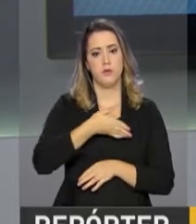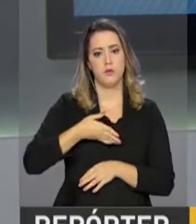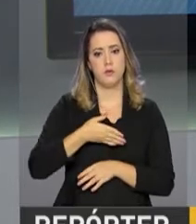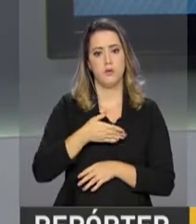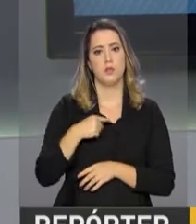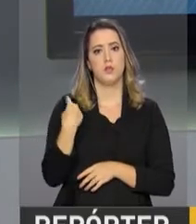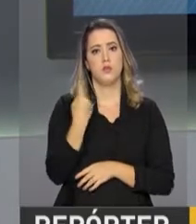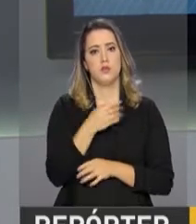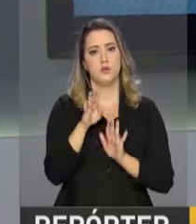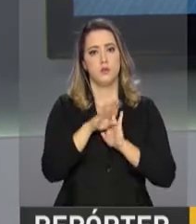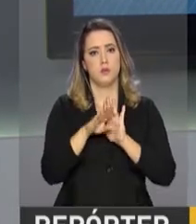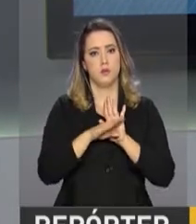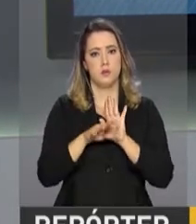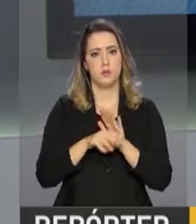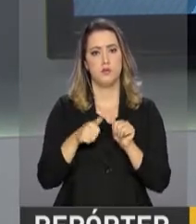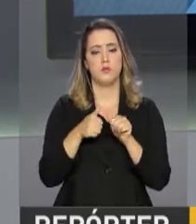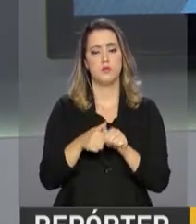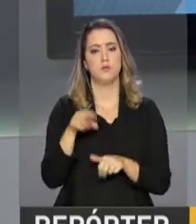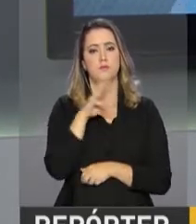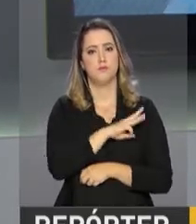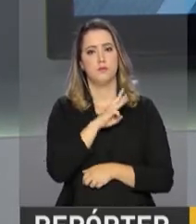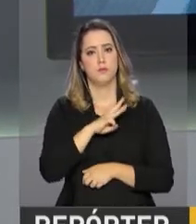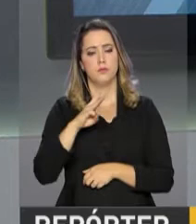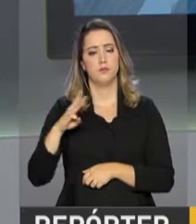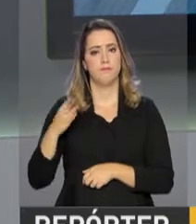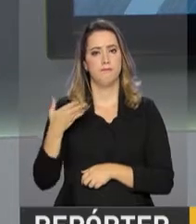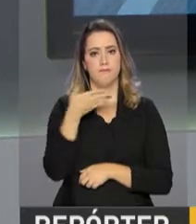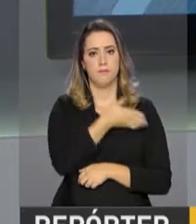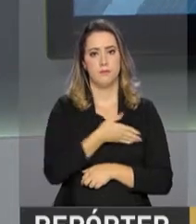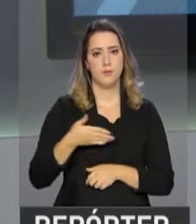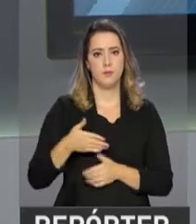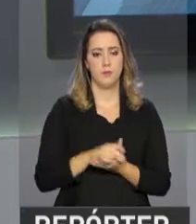no YouTube. E toda a programação também está na página da